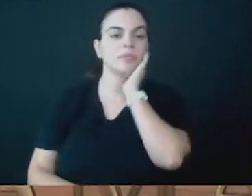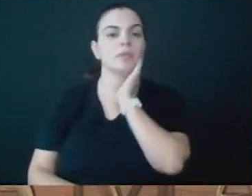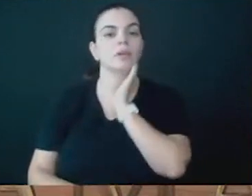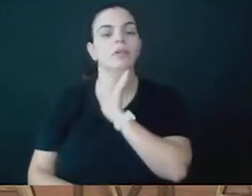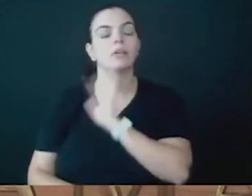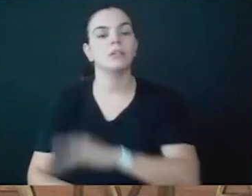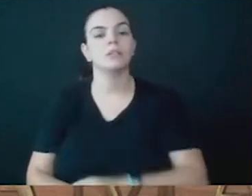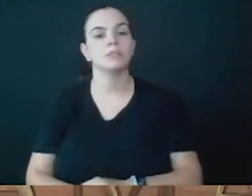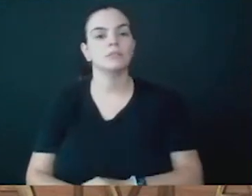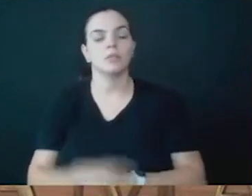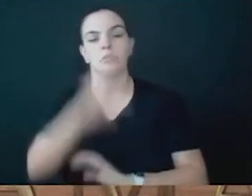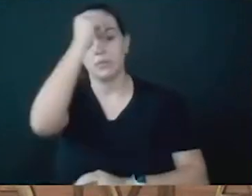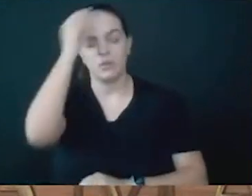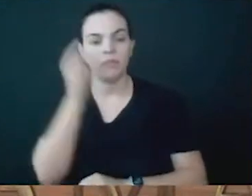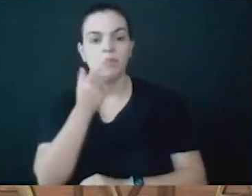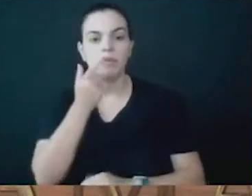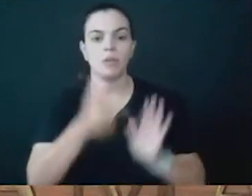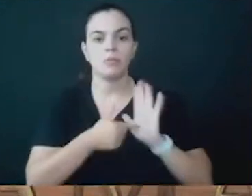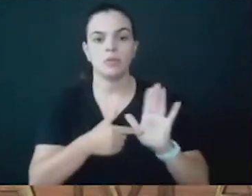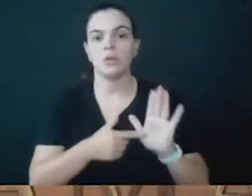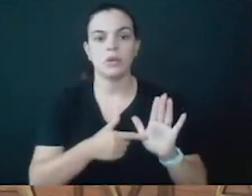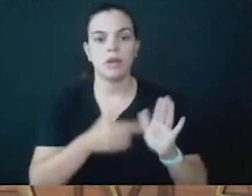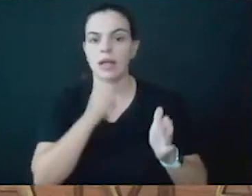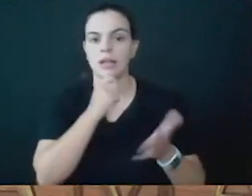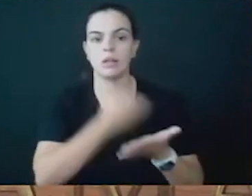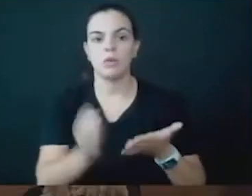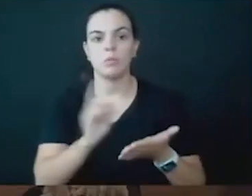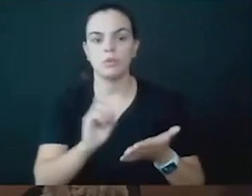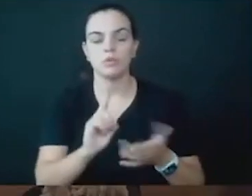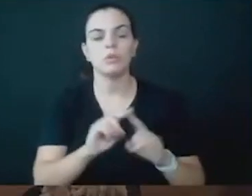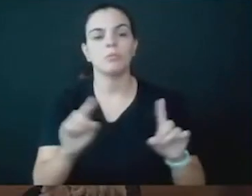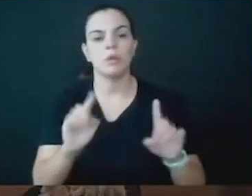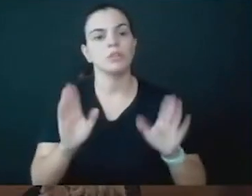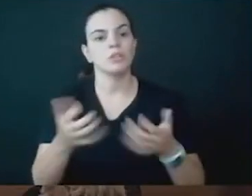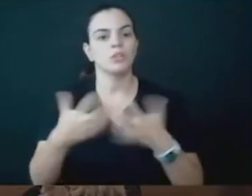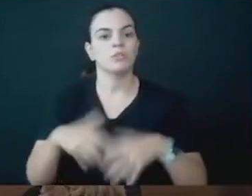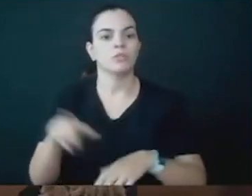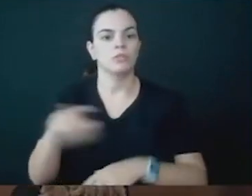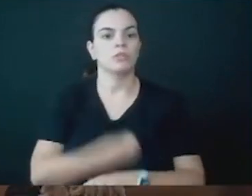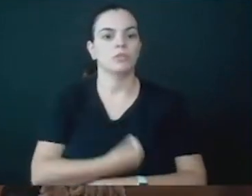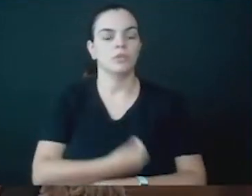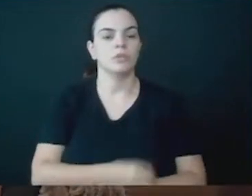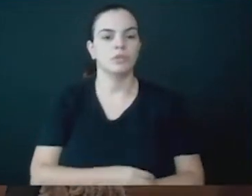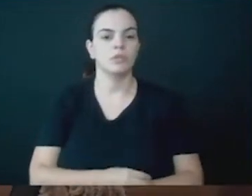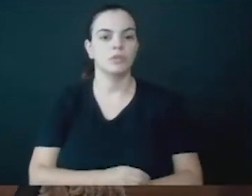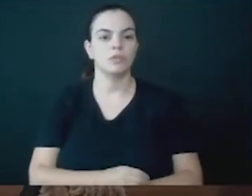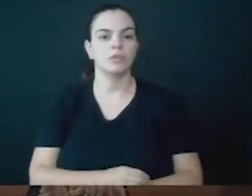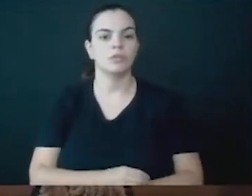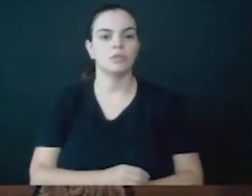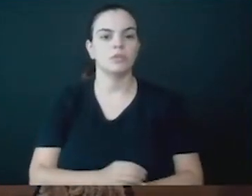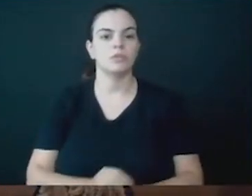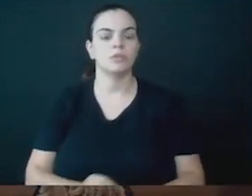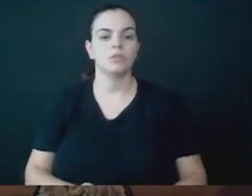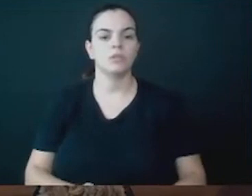trabalho que acontece sistematicamente. Tá? Então, só para entender exatamente,